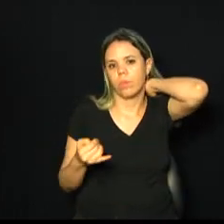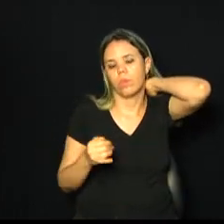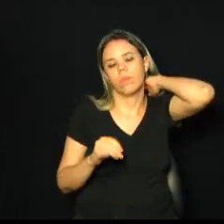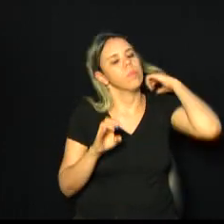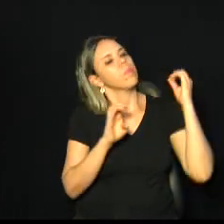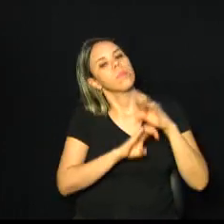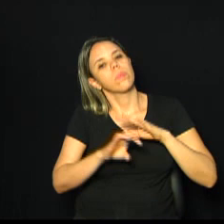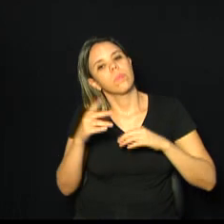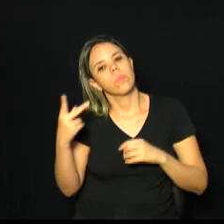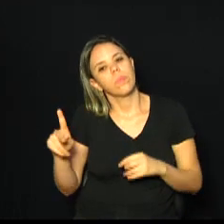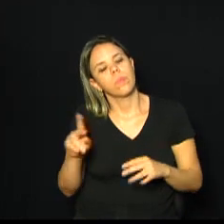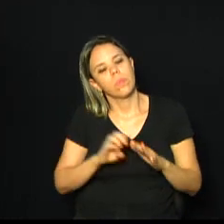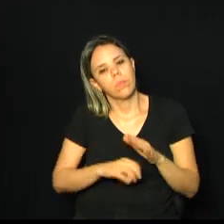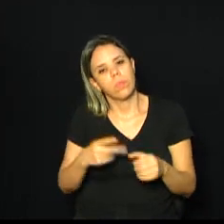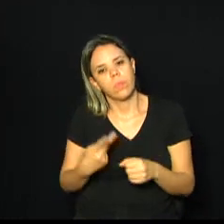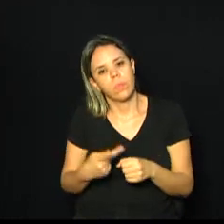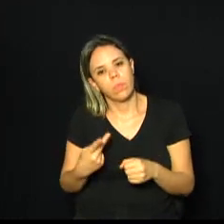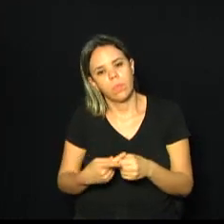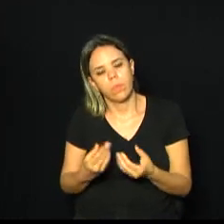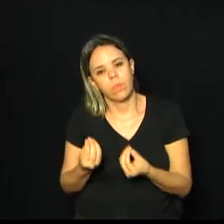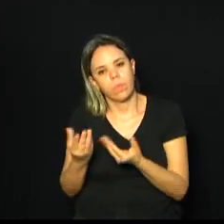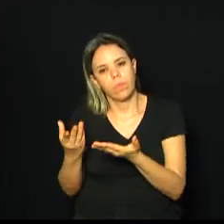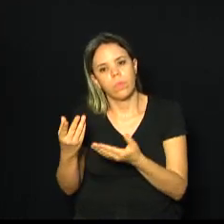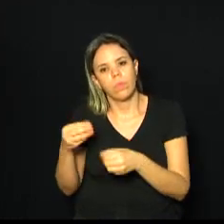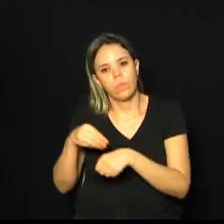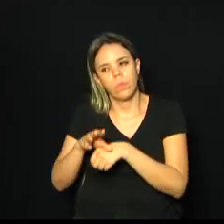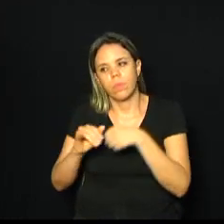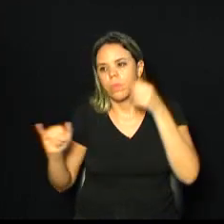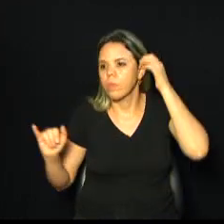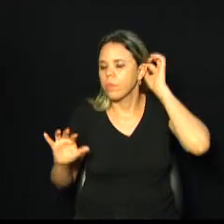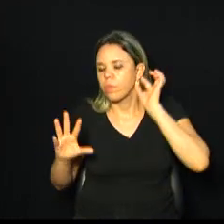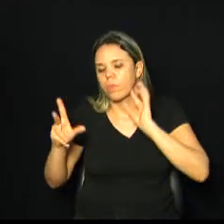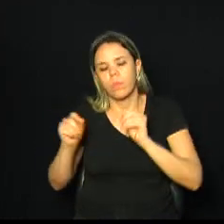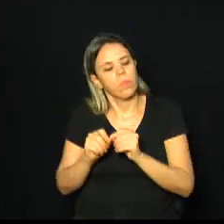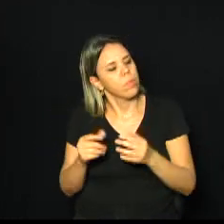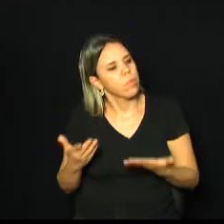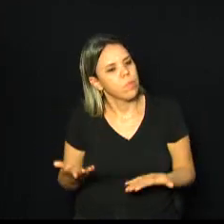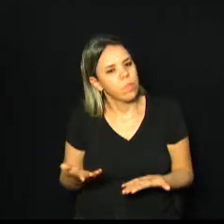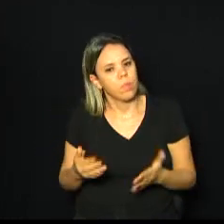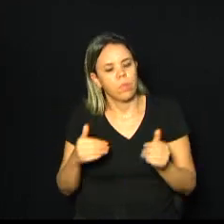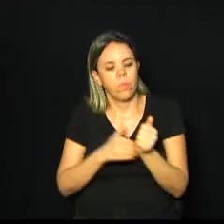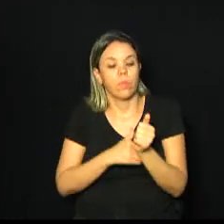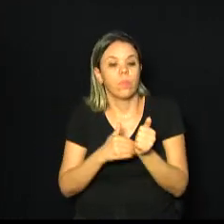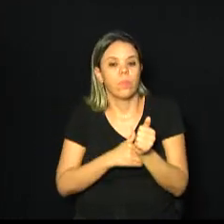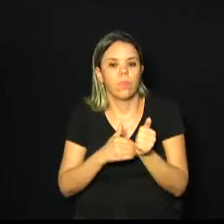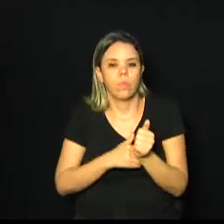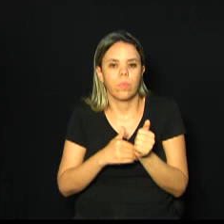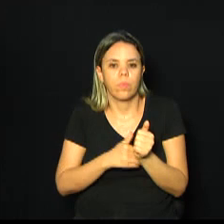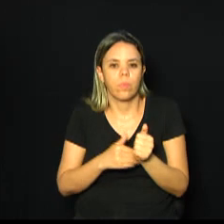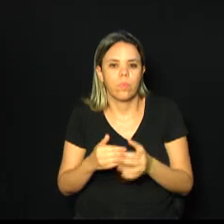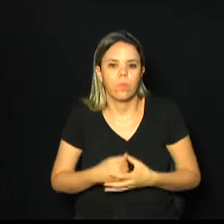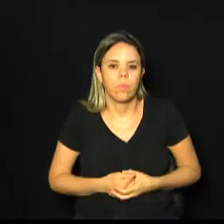quais produtos que ela está te fornecendo, tudo isso tem que ser sigiloso.